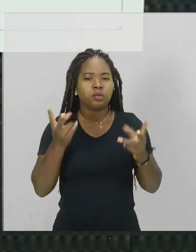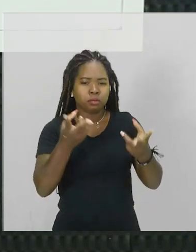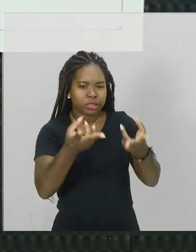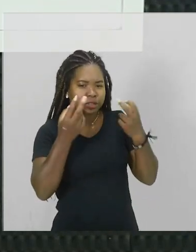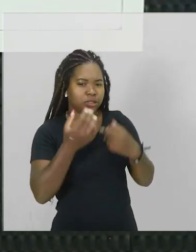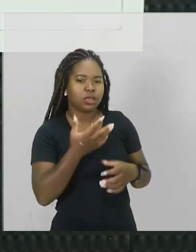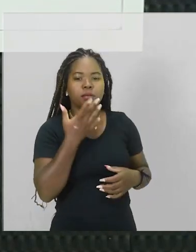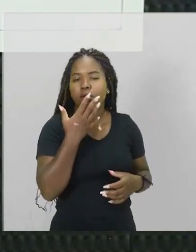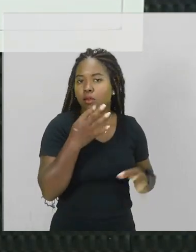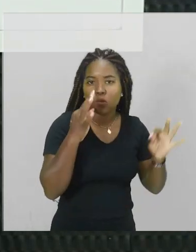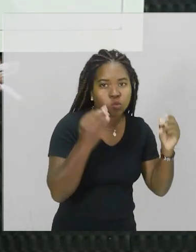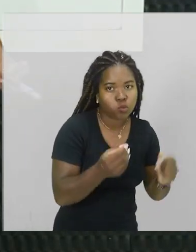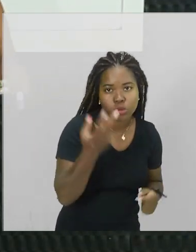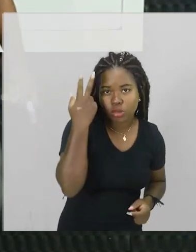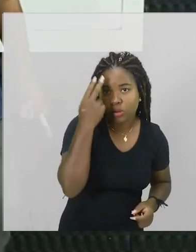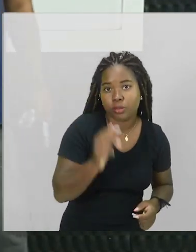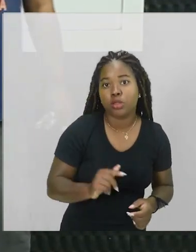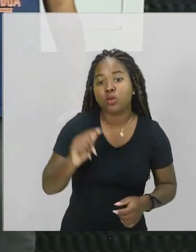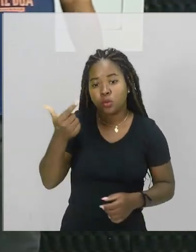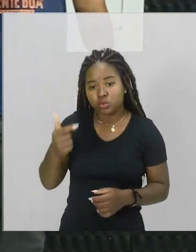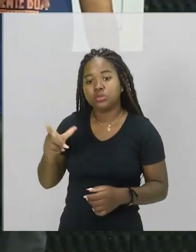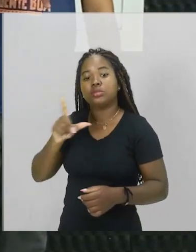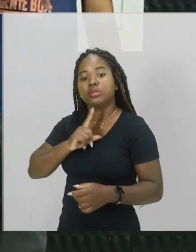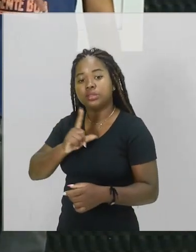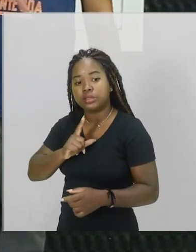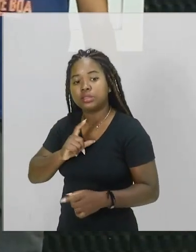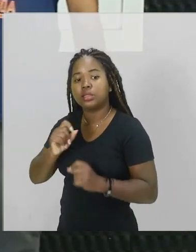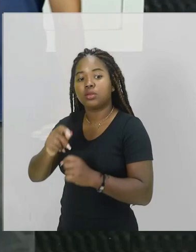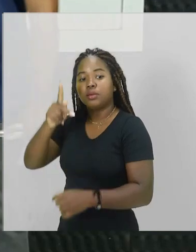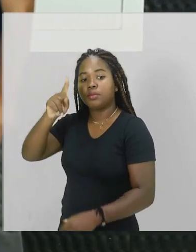esse caso de protanopia, certo? Lembrando que